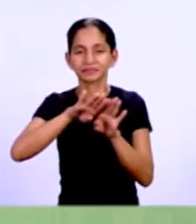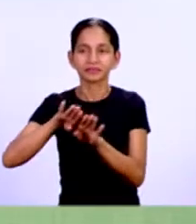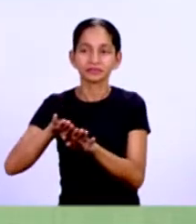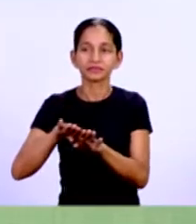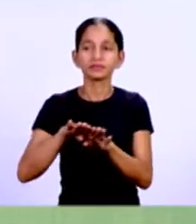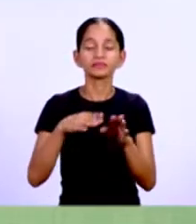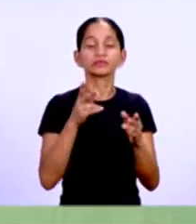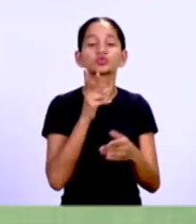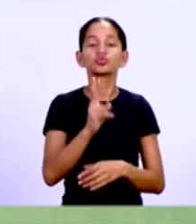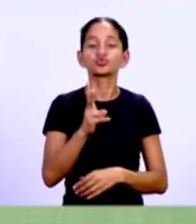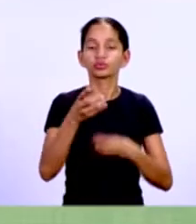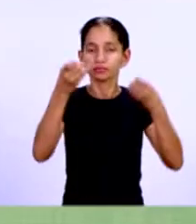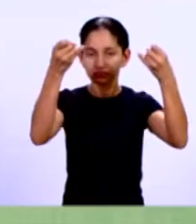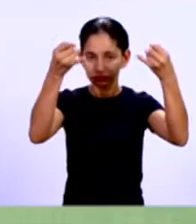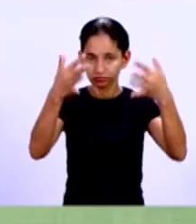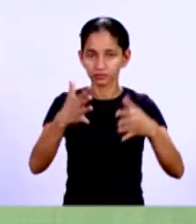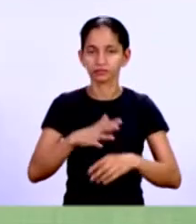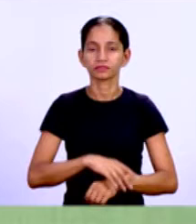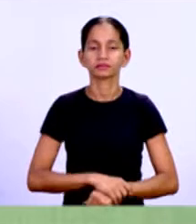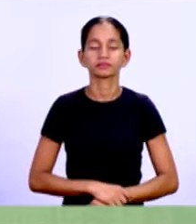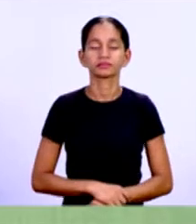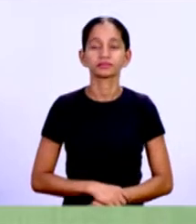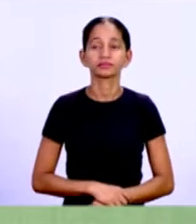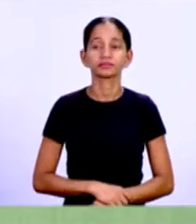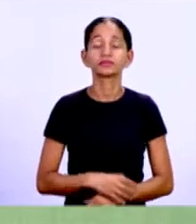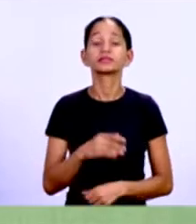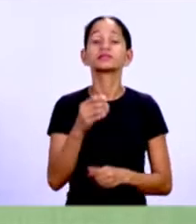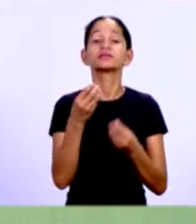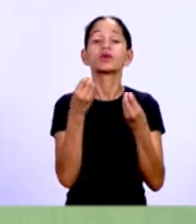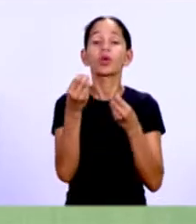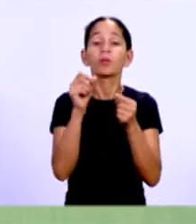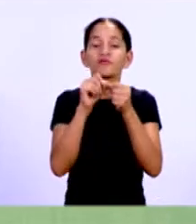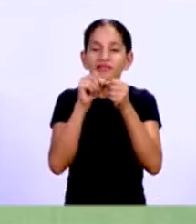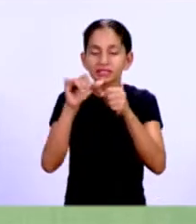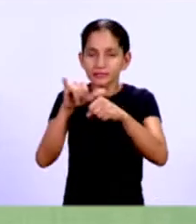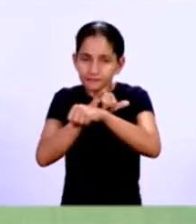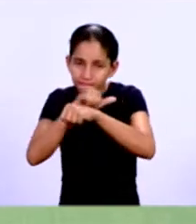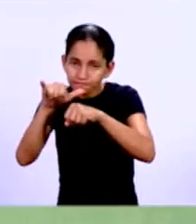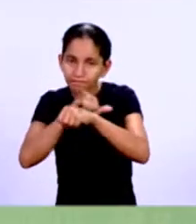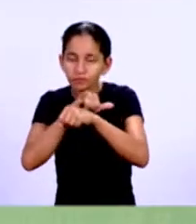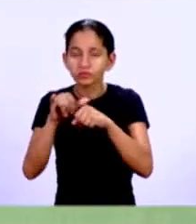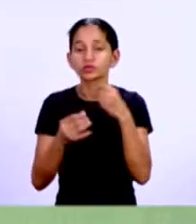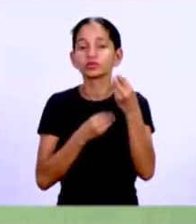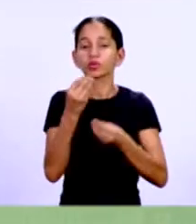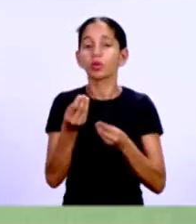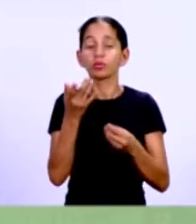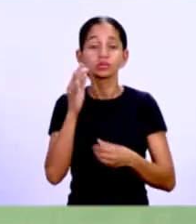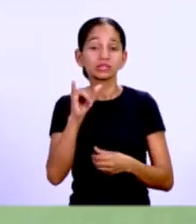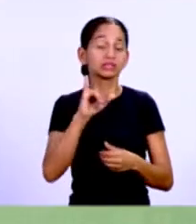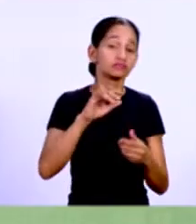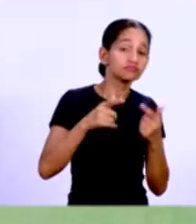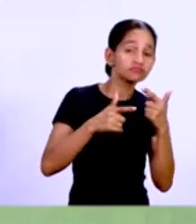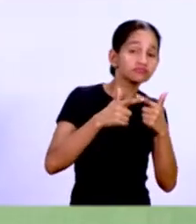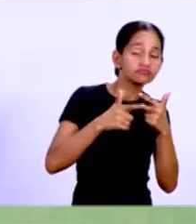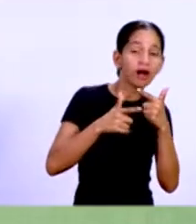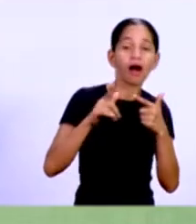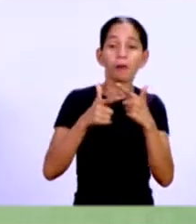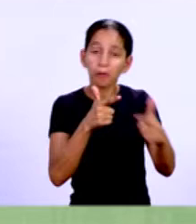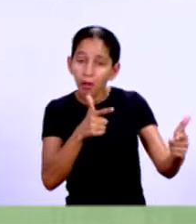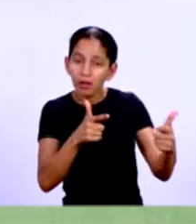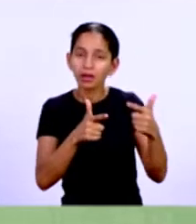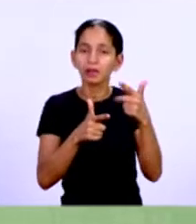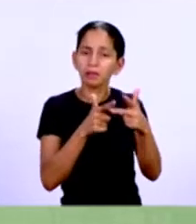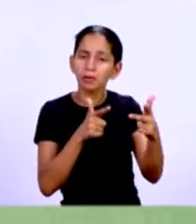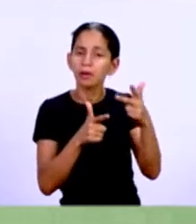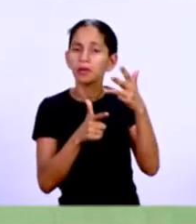sobre mitigação de risco? É traçar estratégias para lidar com a situação desfavorável caso